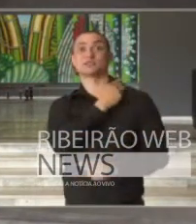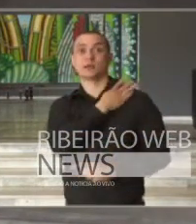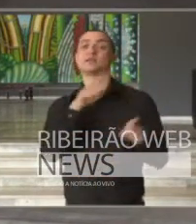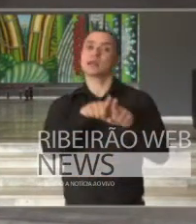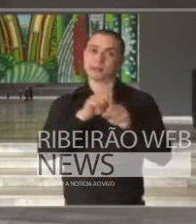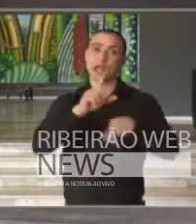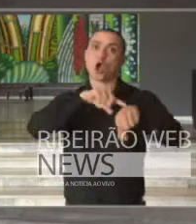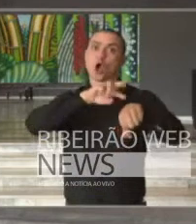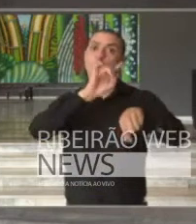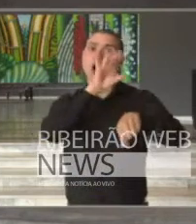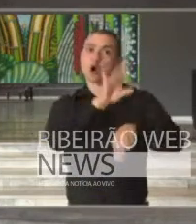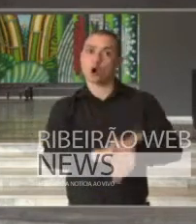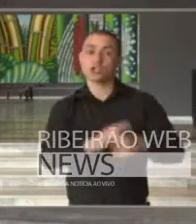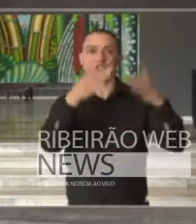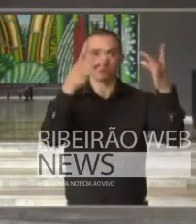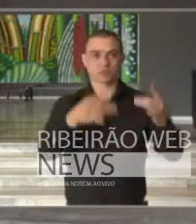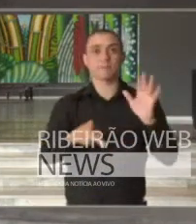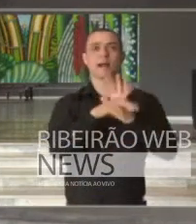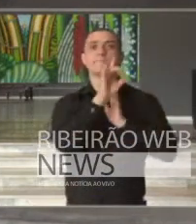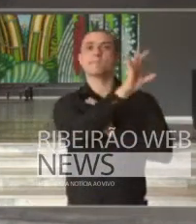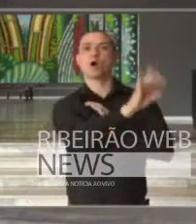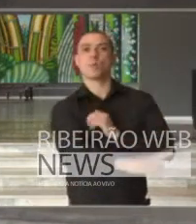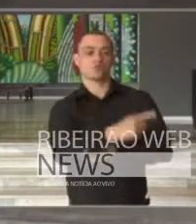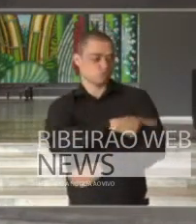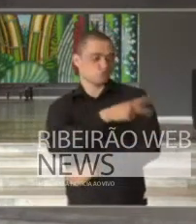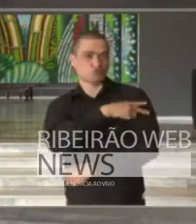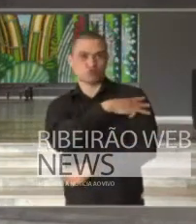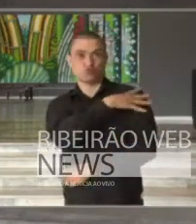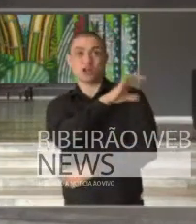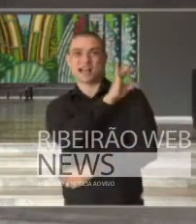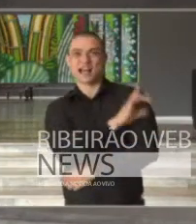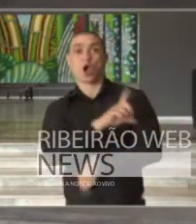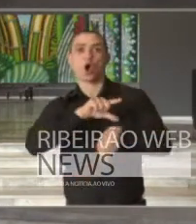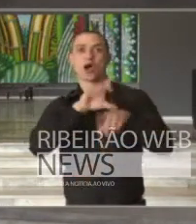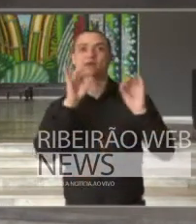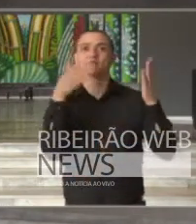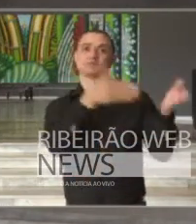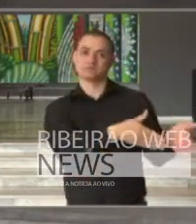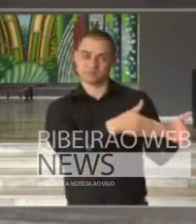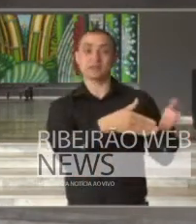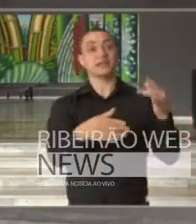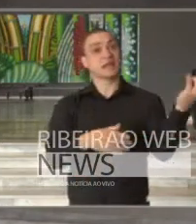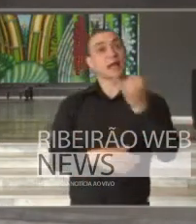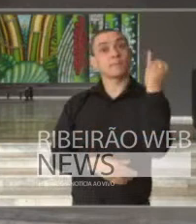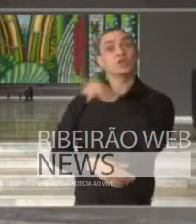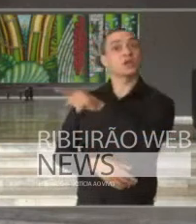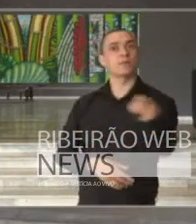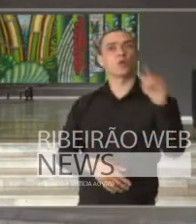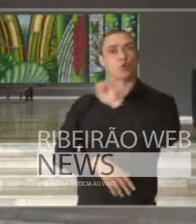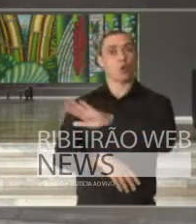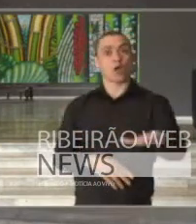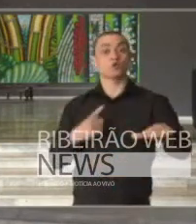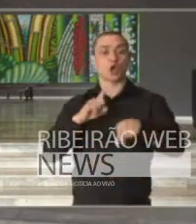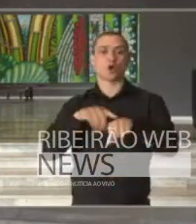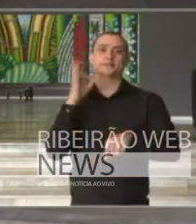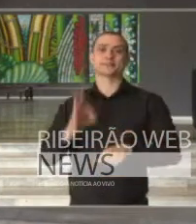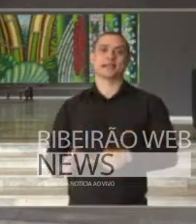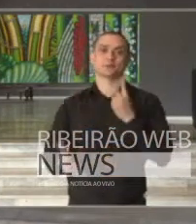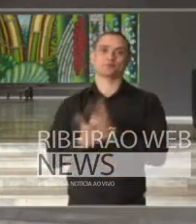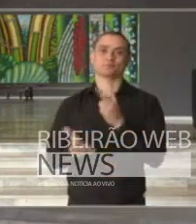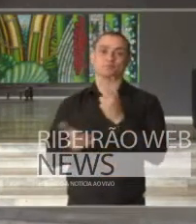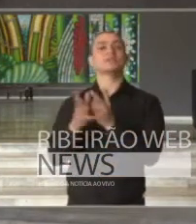também horários definidos para cada uma das séries. Isso é muito importante para dar rotina aos nossos estudantes. Elas estão